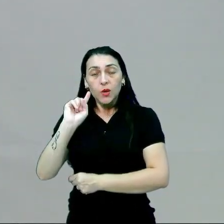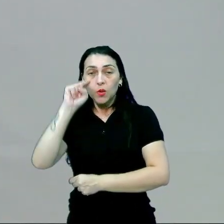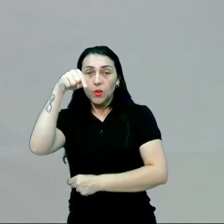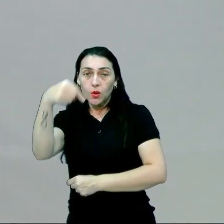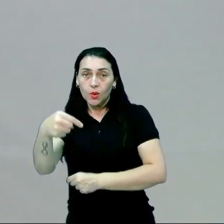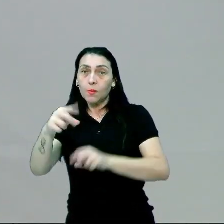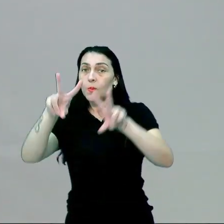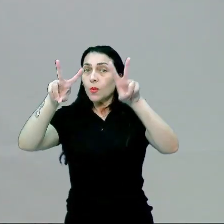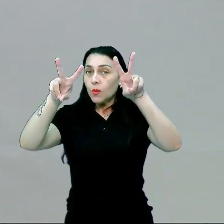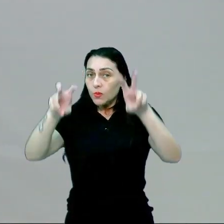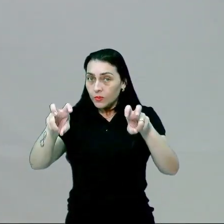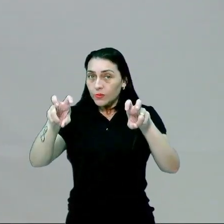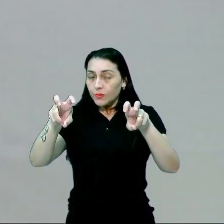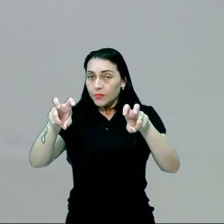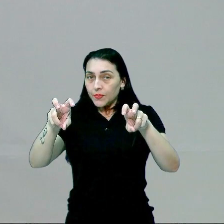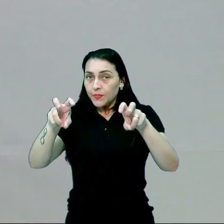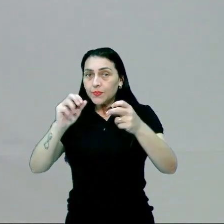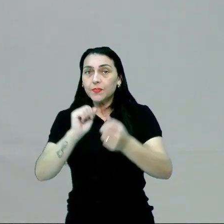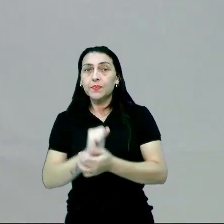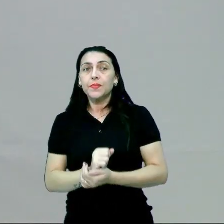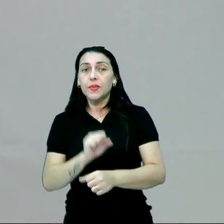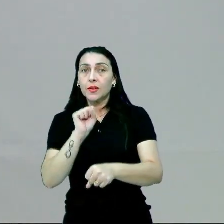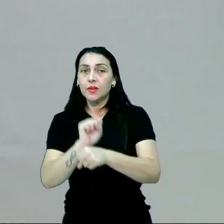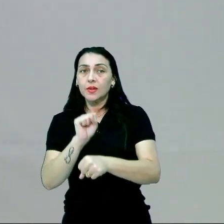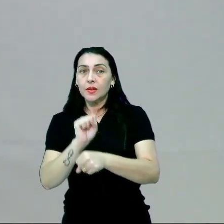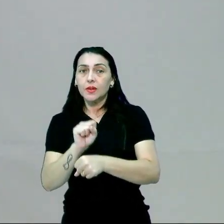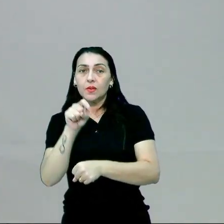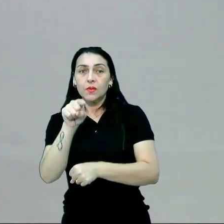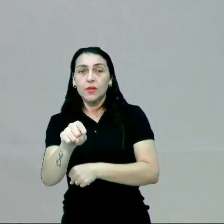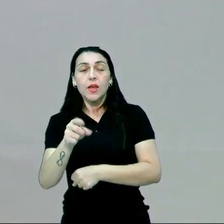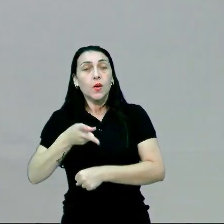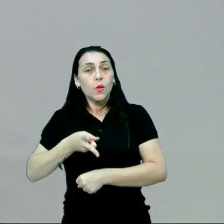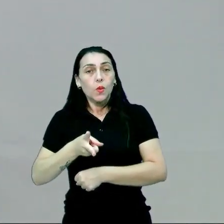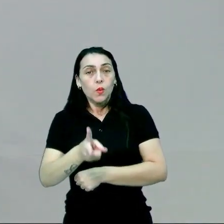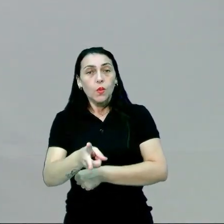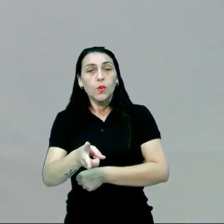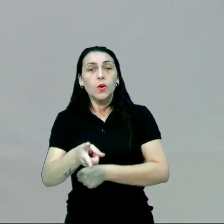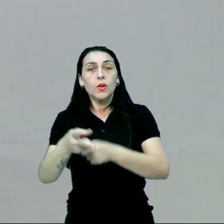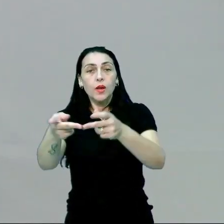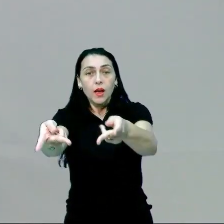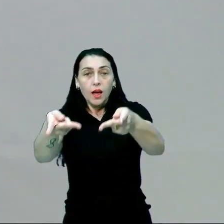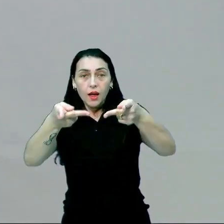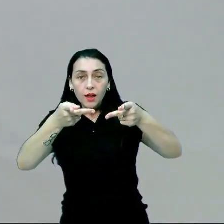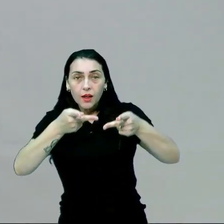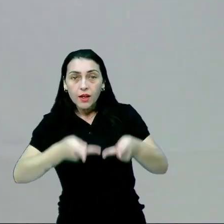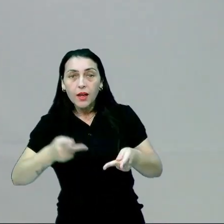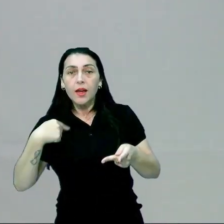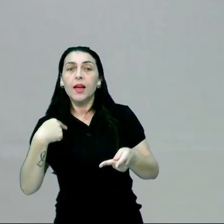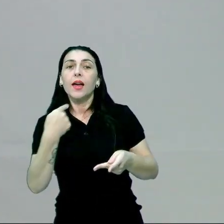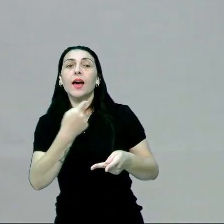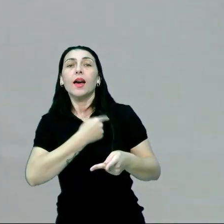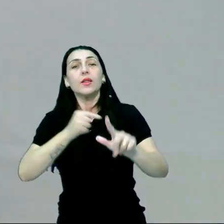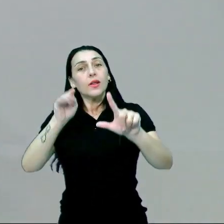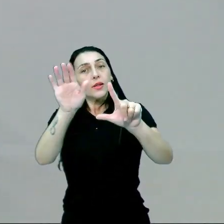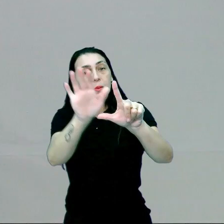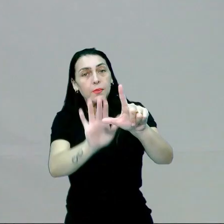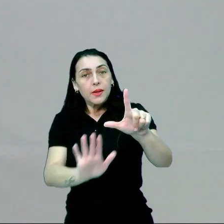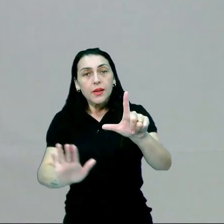próximo assunto. Então, eu espero que vocês continuem visitando aí a nossa